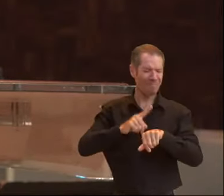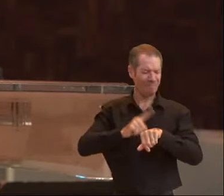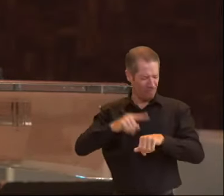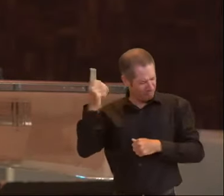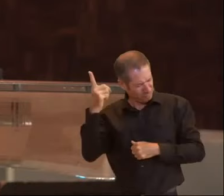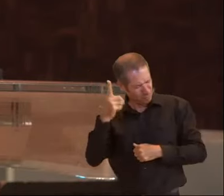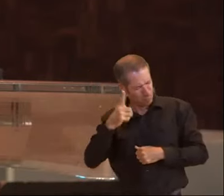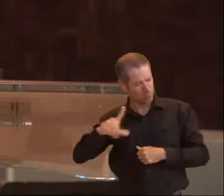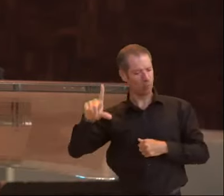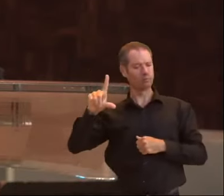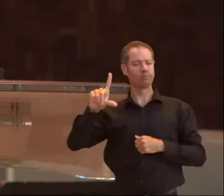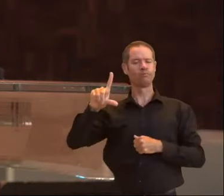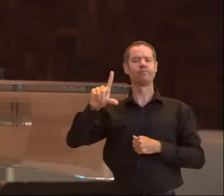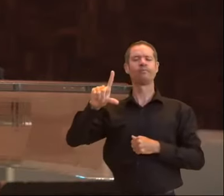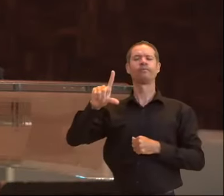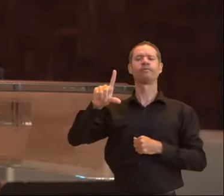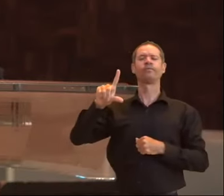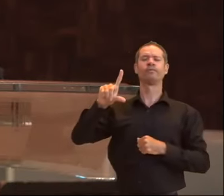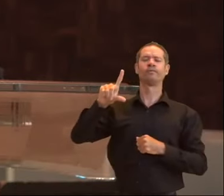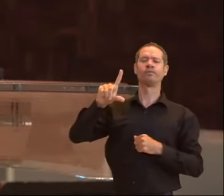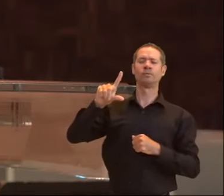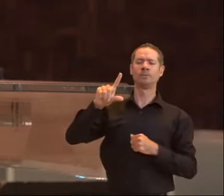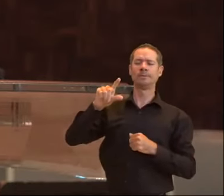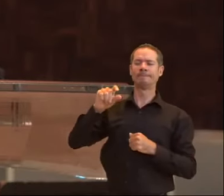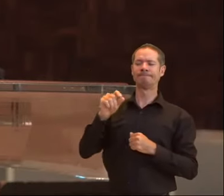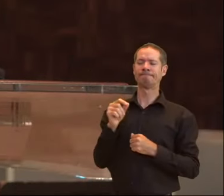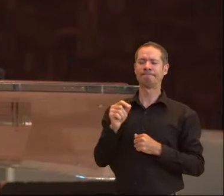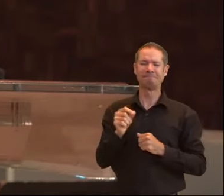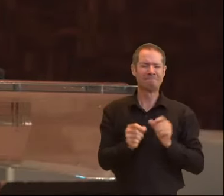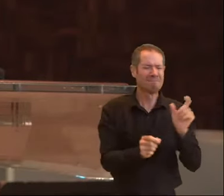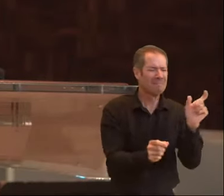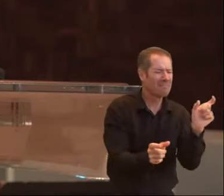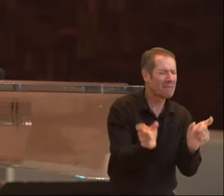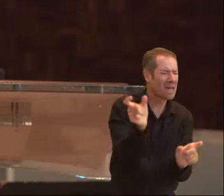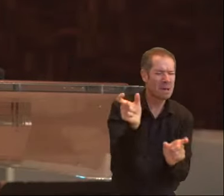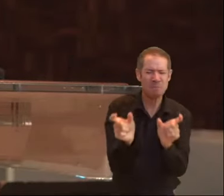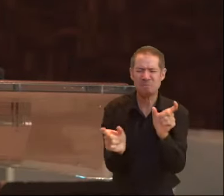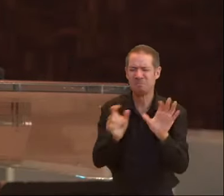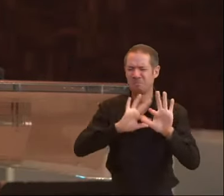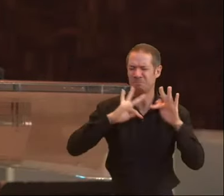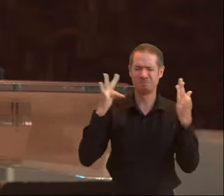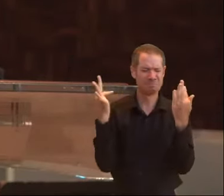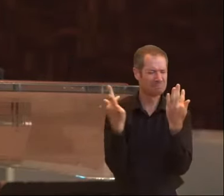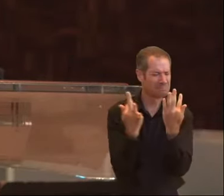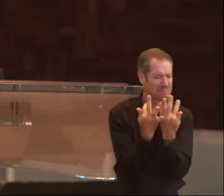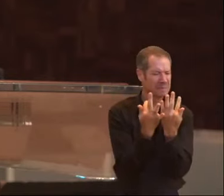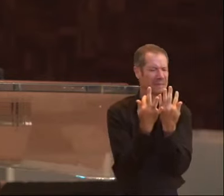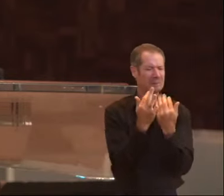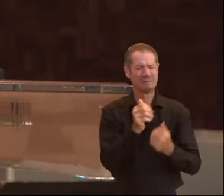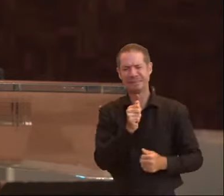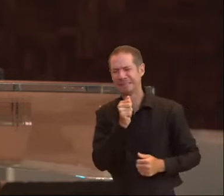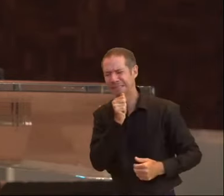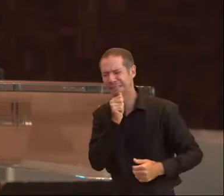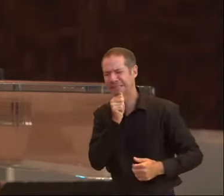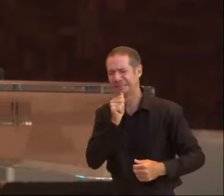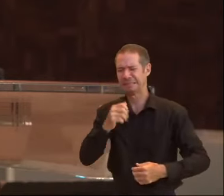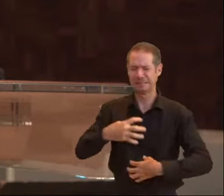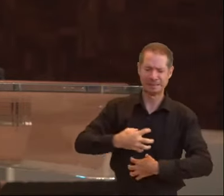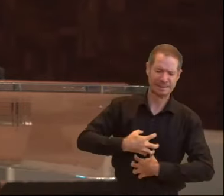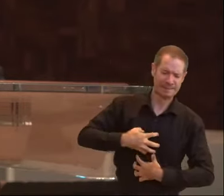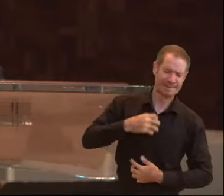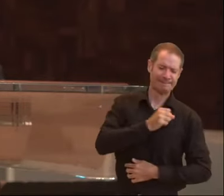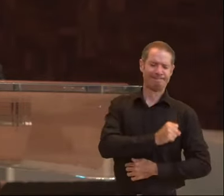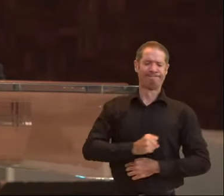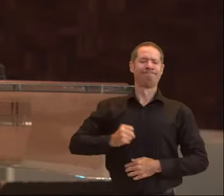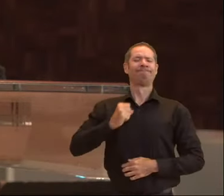uma vez colocamos aquelas famílias, Senhor, que ainda sentem a perda